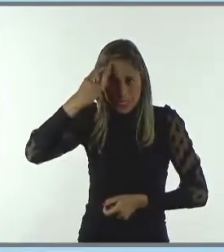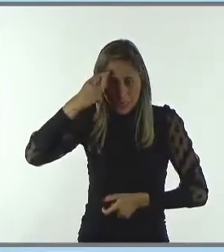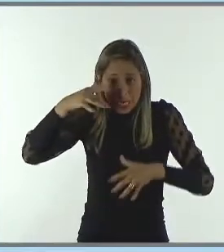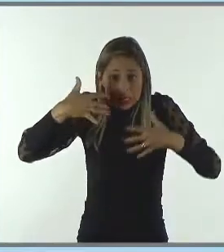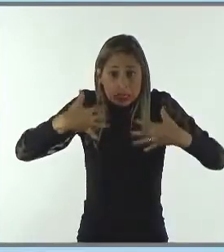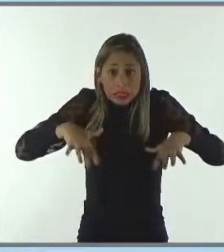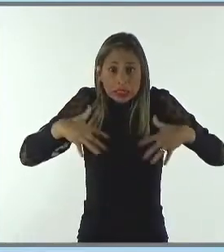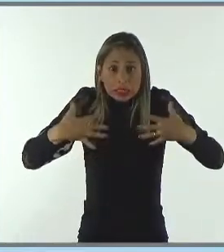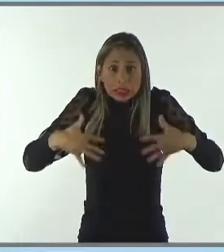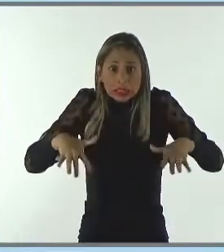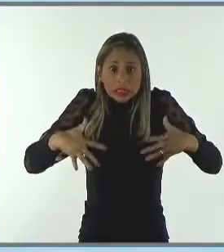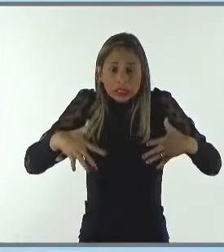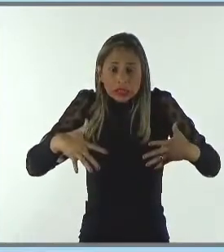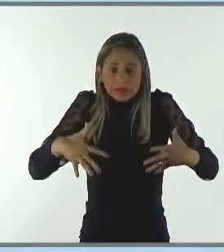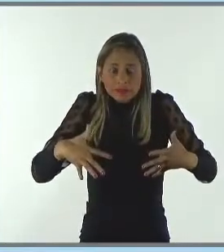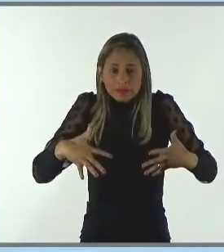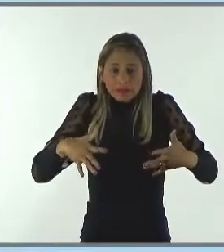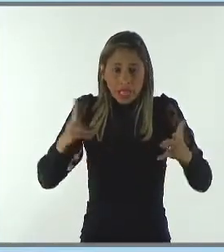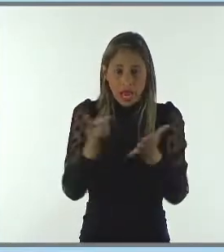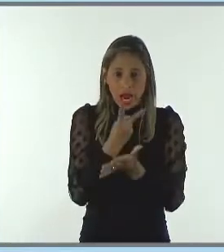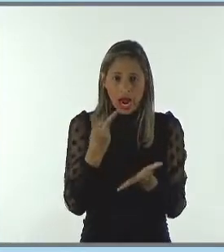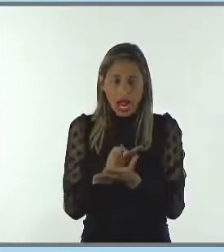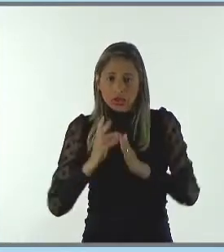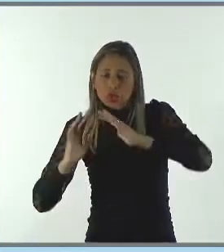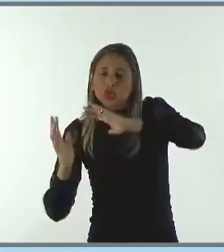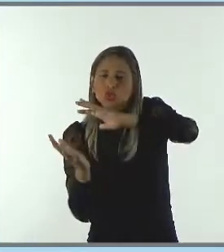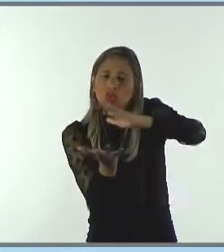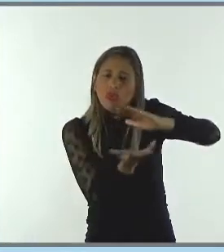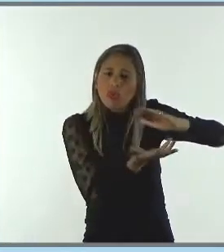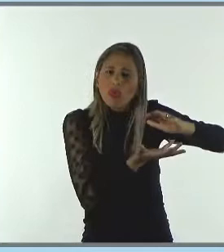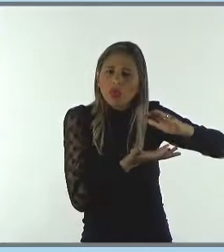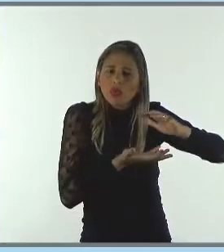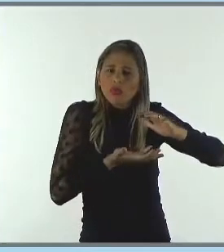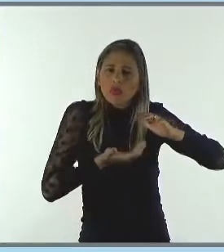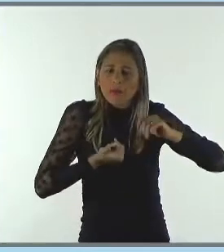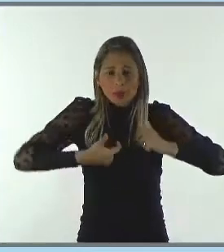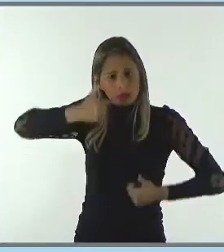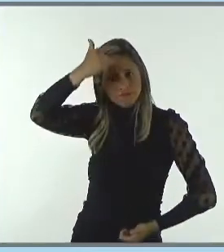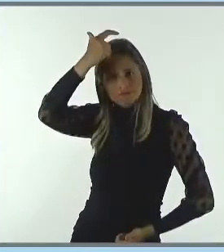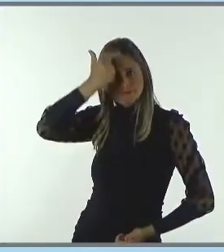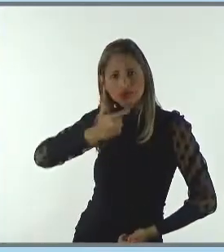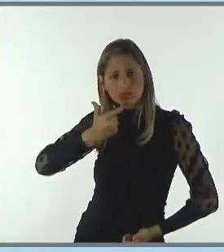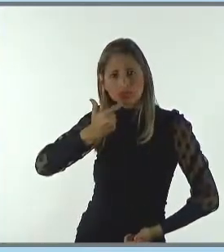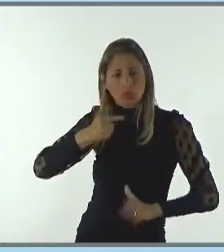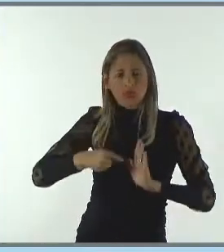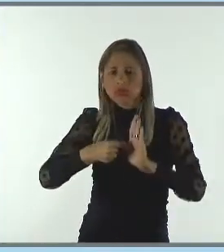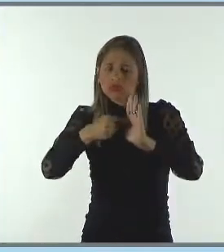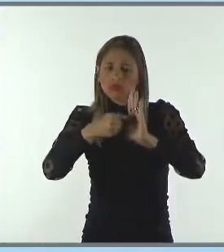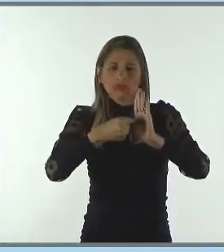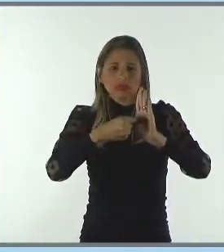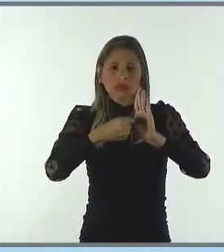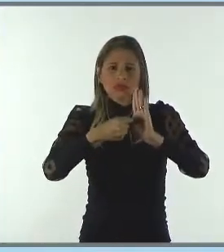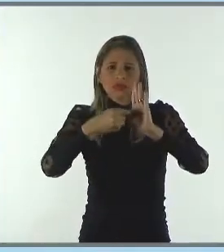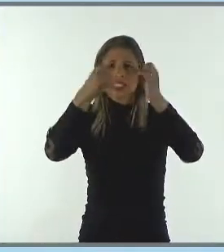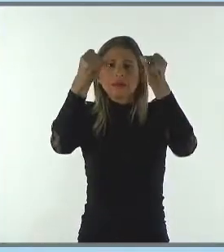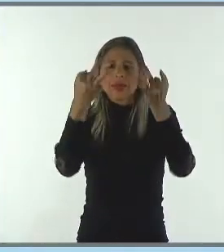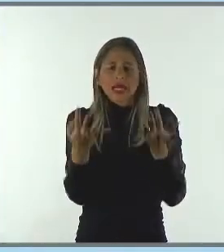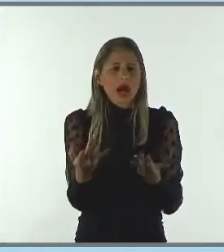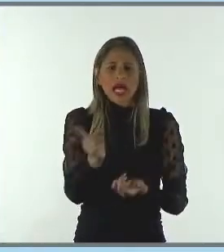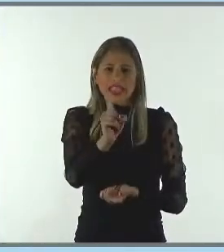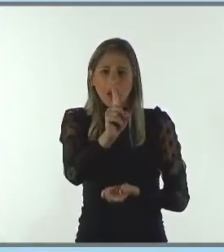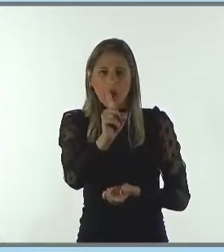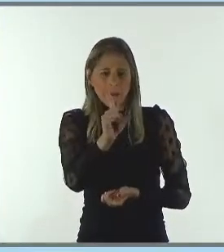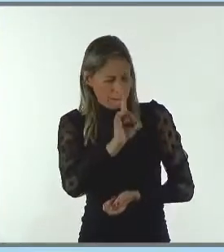tremor condiz com a errância do mundo e com o seu caráter inexpressível. Ele não é